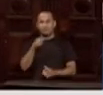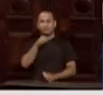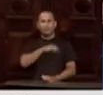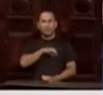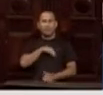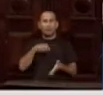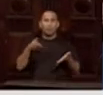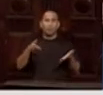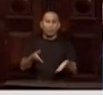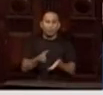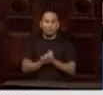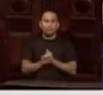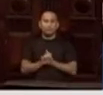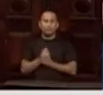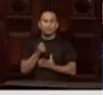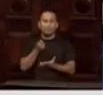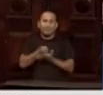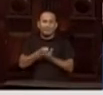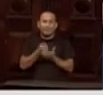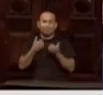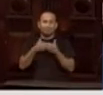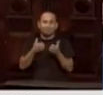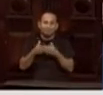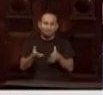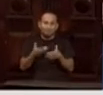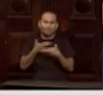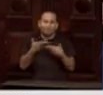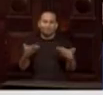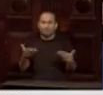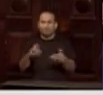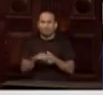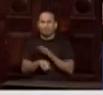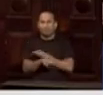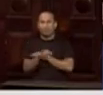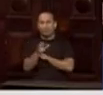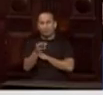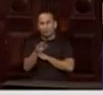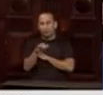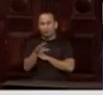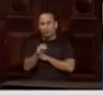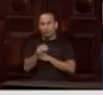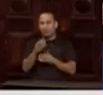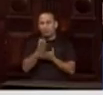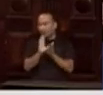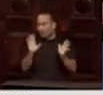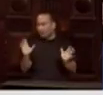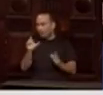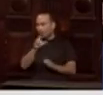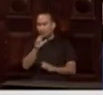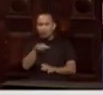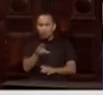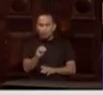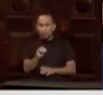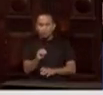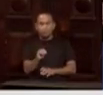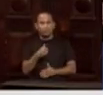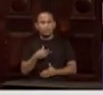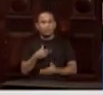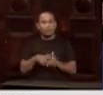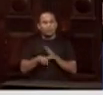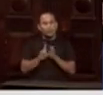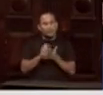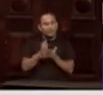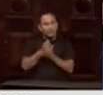hoje para custear o preço da tarifa de transporte, porque acabou o bilhete único. Então, antes, quando ele